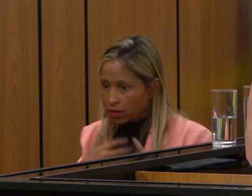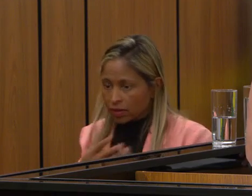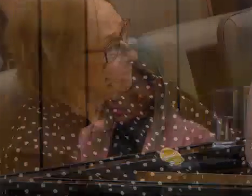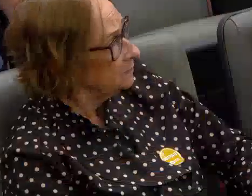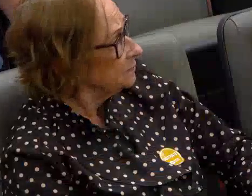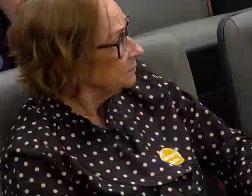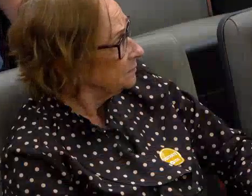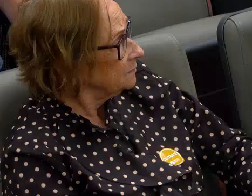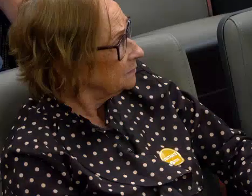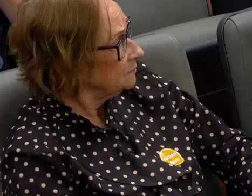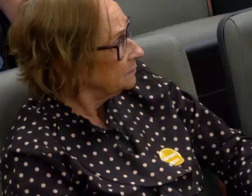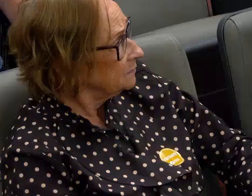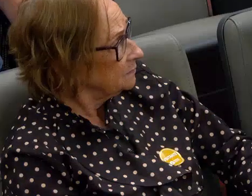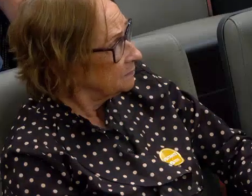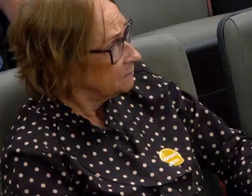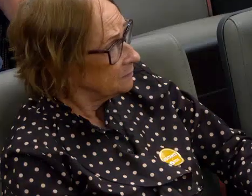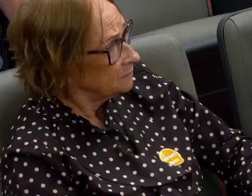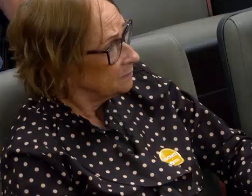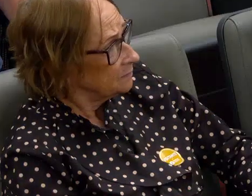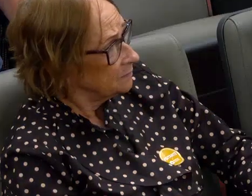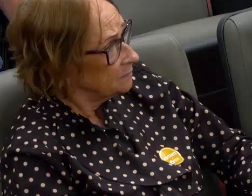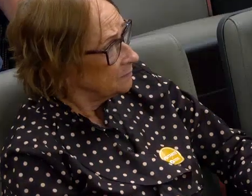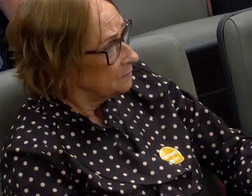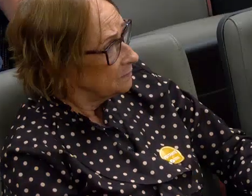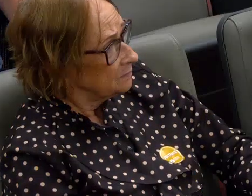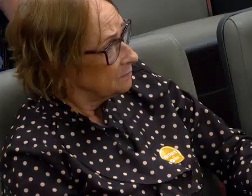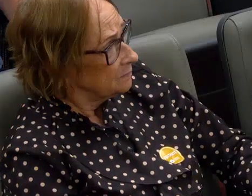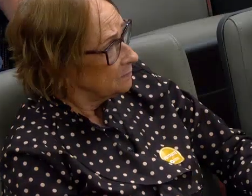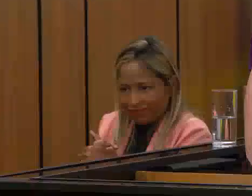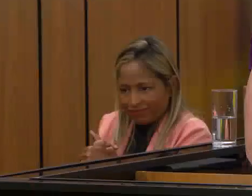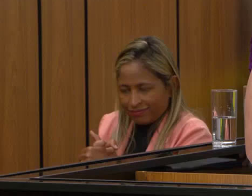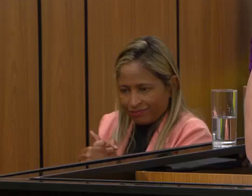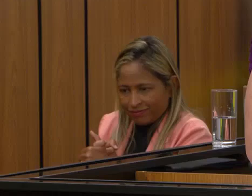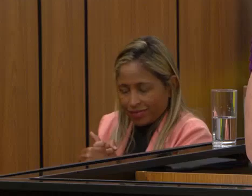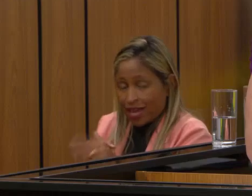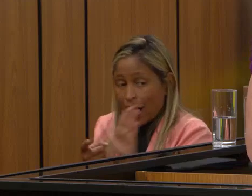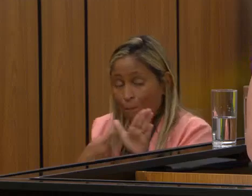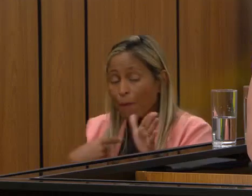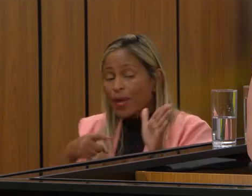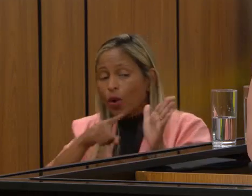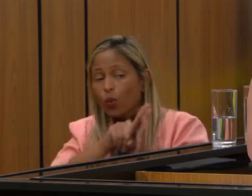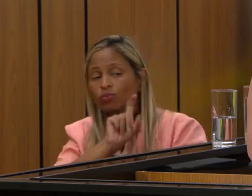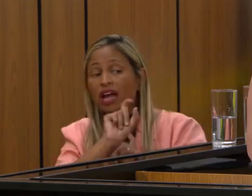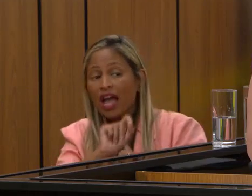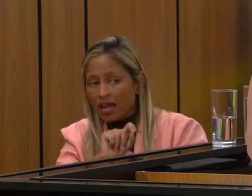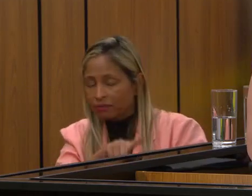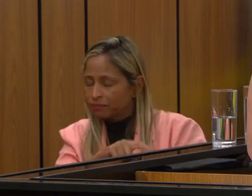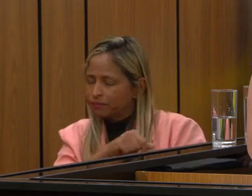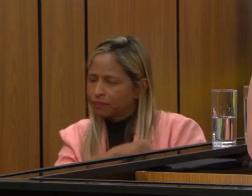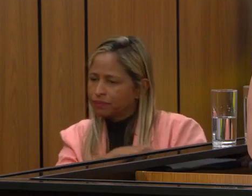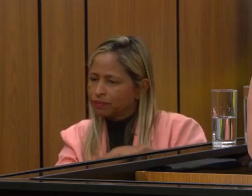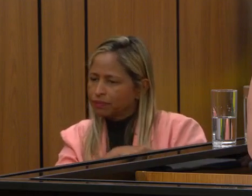essa situação nos causou então a minha pergunta é